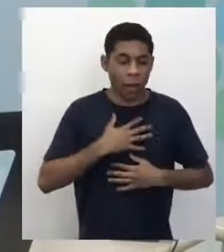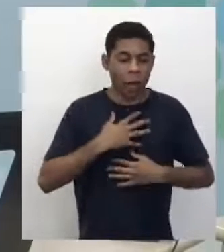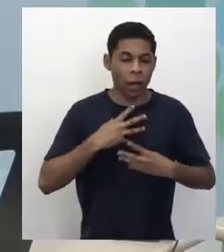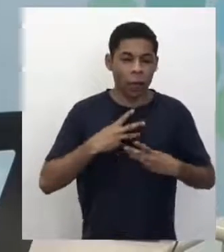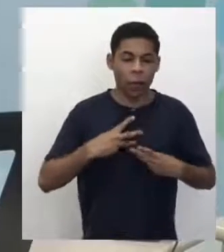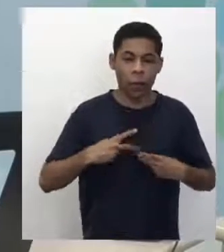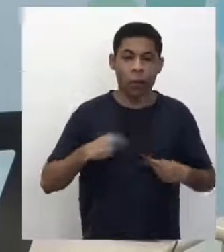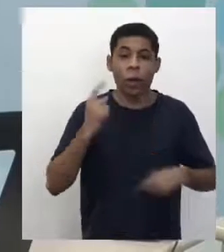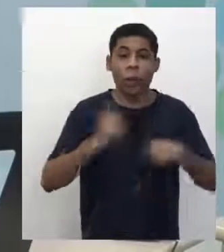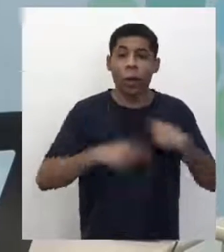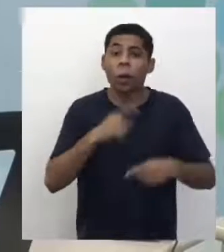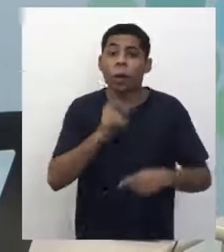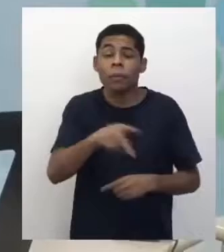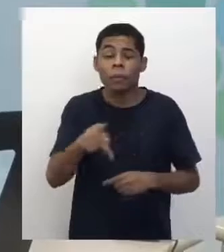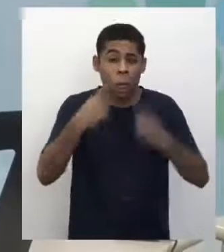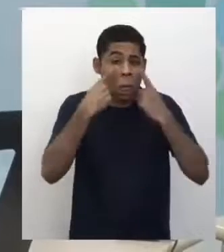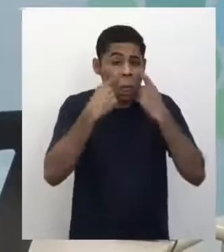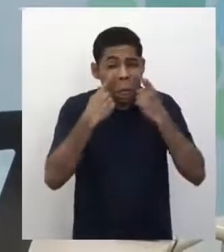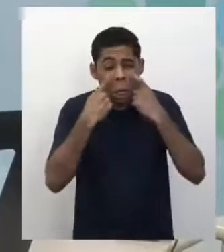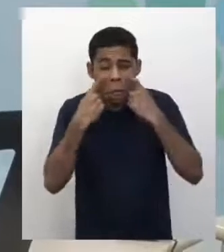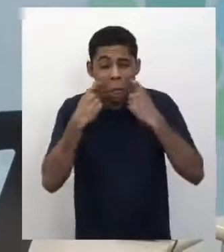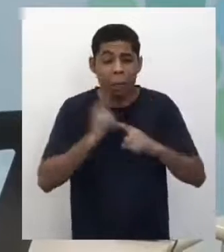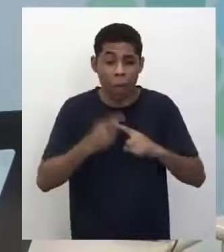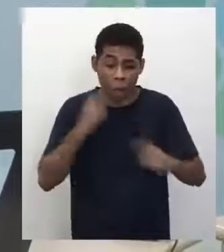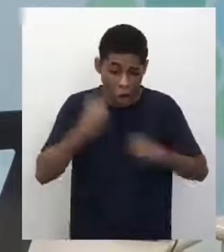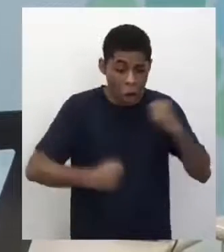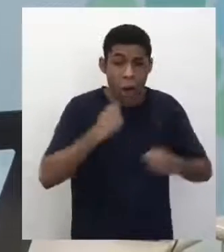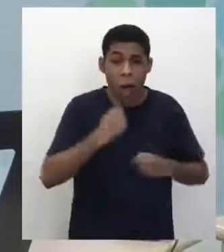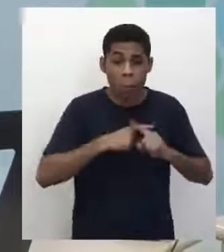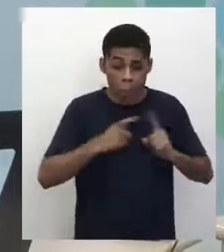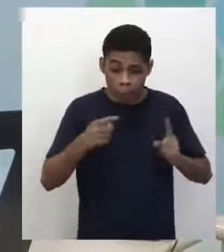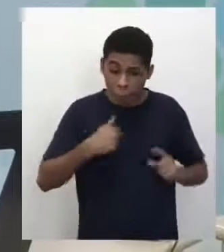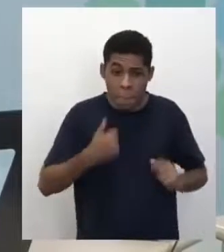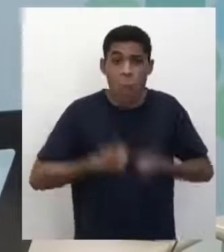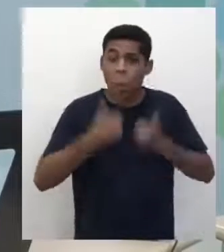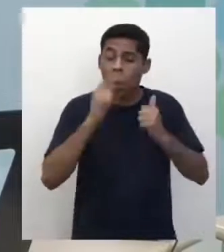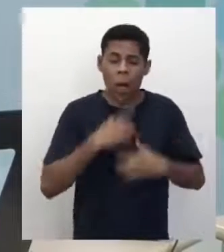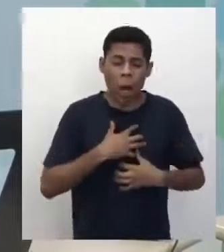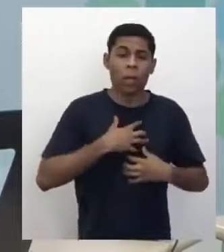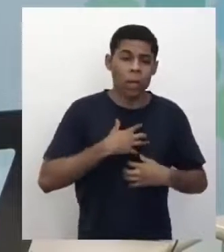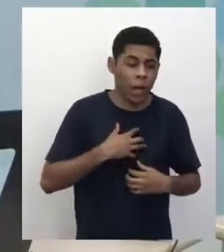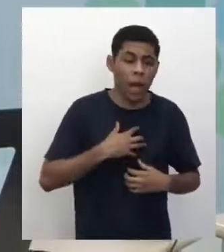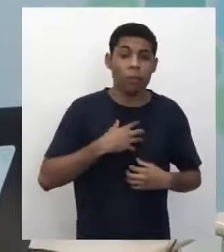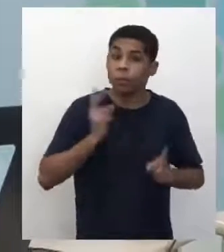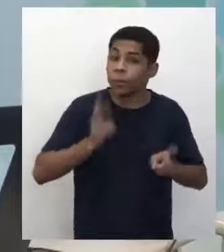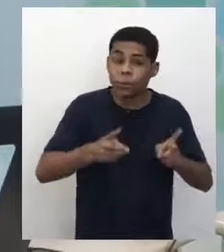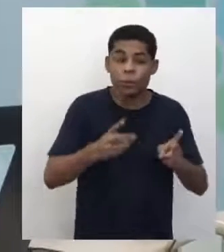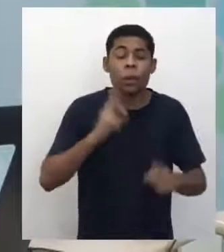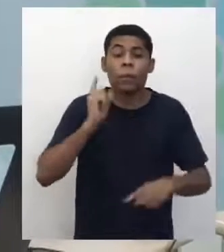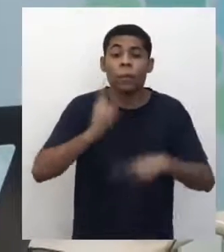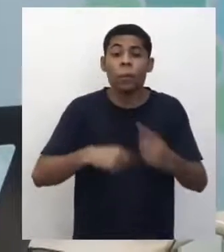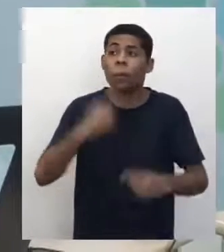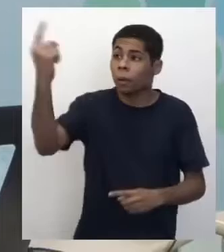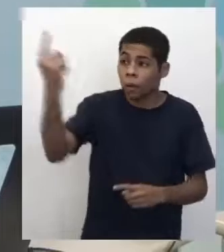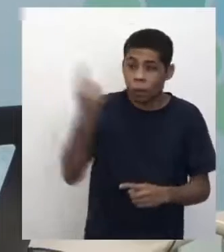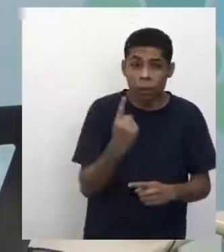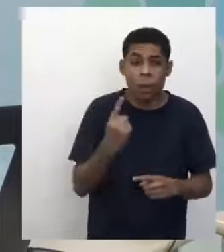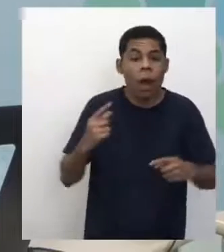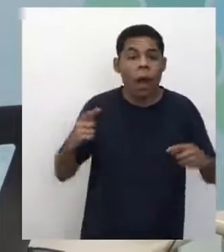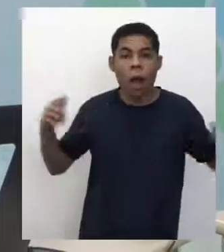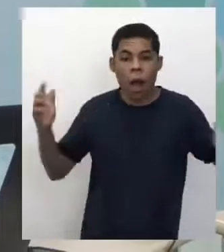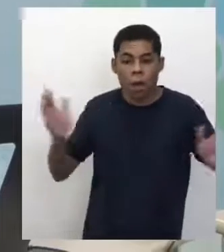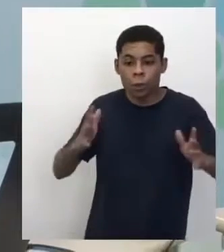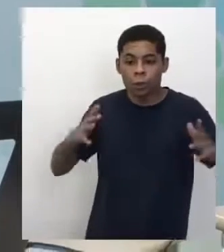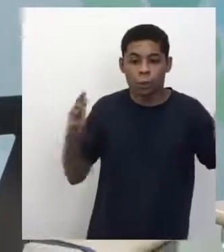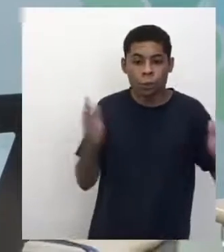chorou, porque eu acho que correu e não melhorou o soluço. Olha só a história. E de repente um anjo, caminhando na beira do